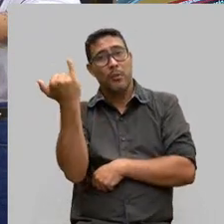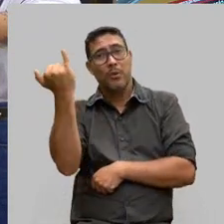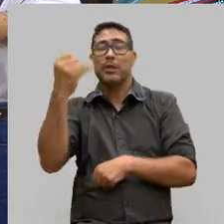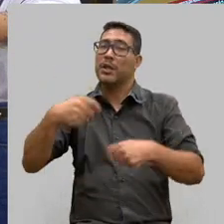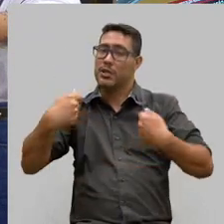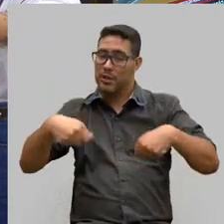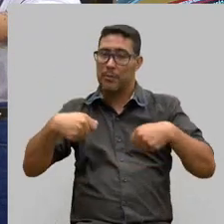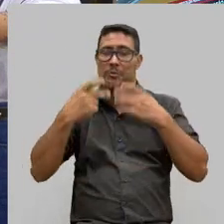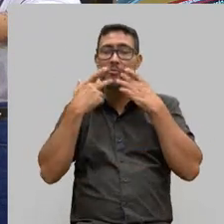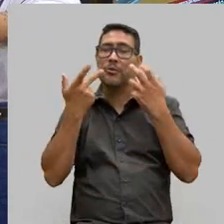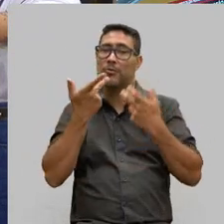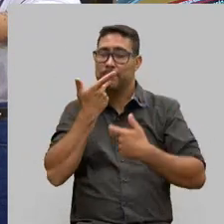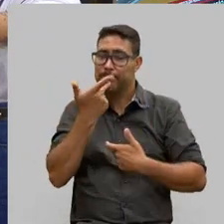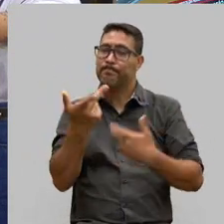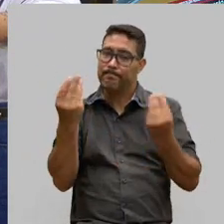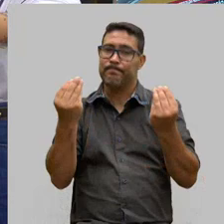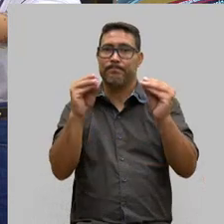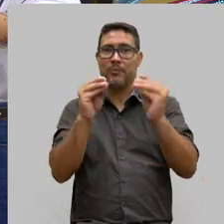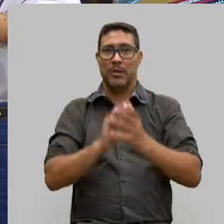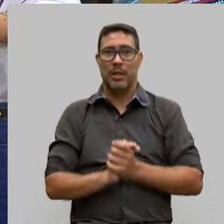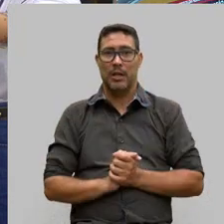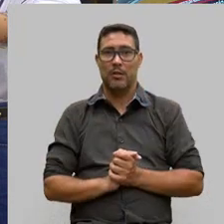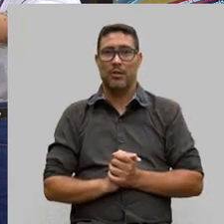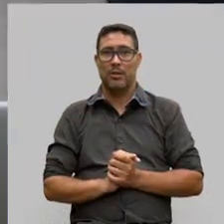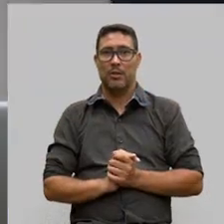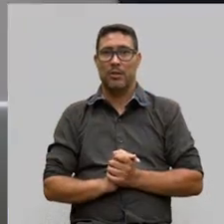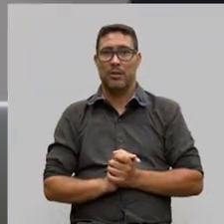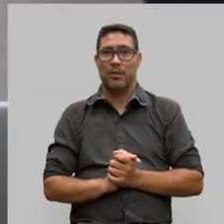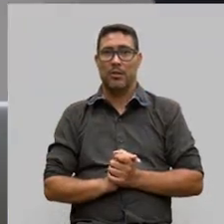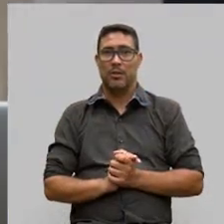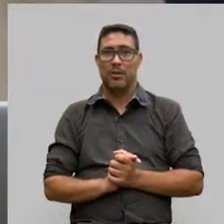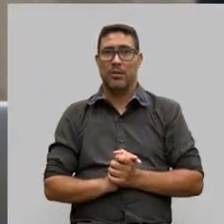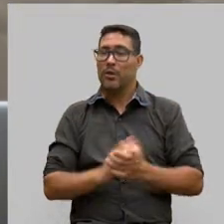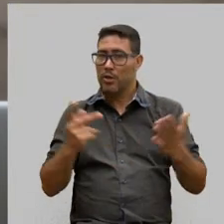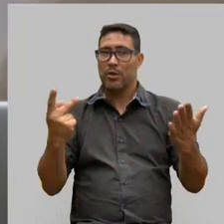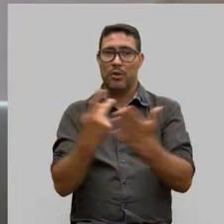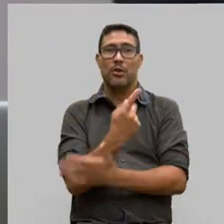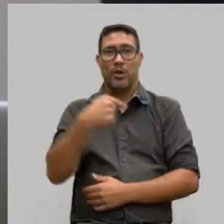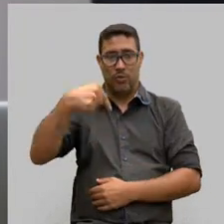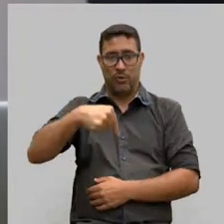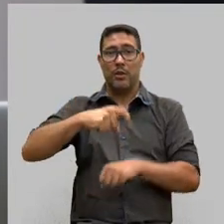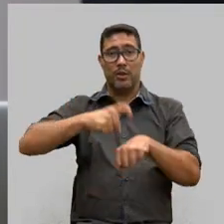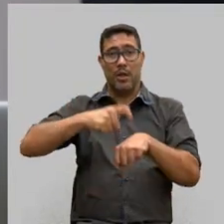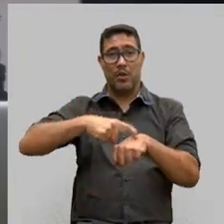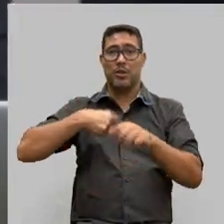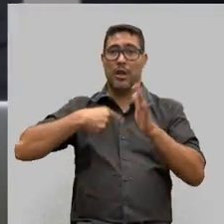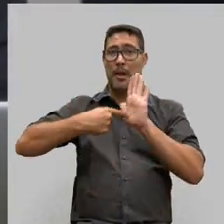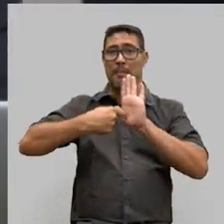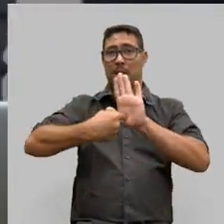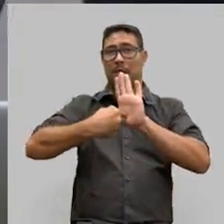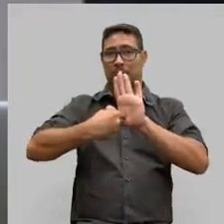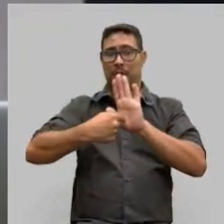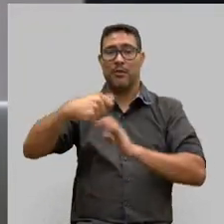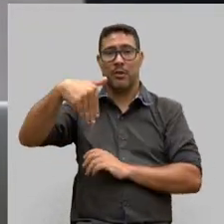registrar o que aconteceu aqui na durante a apresentação do Dr Maurício